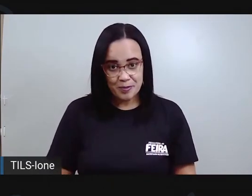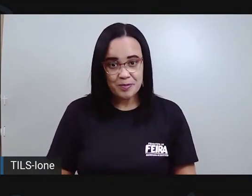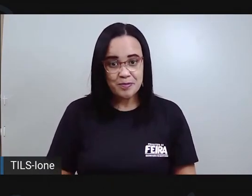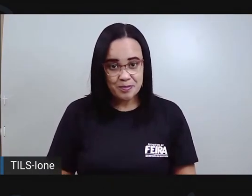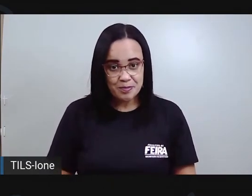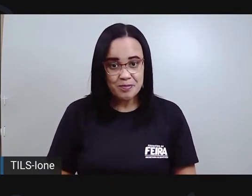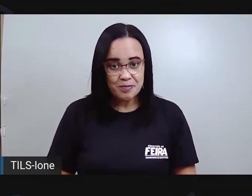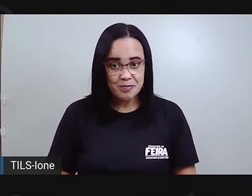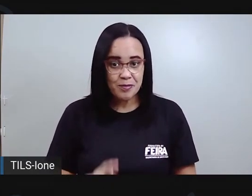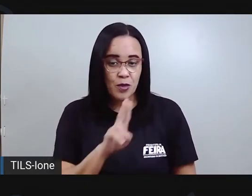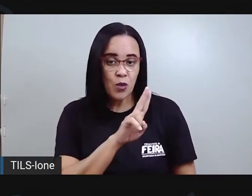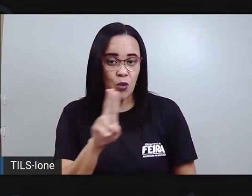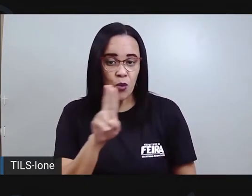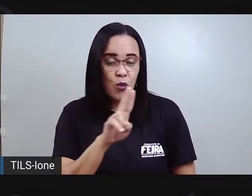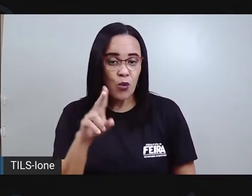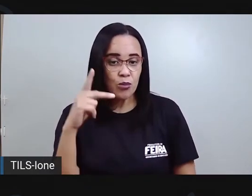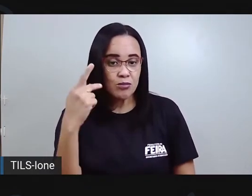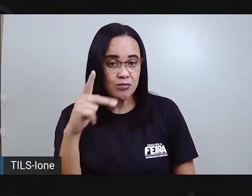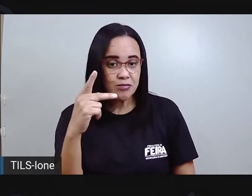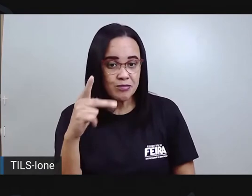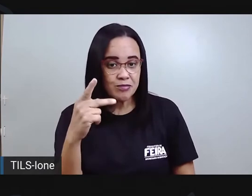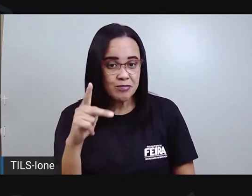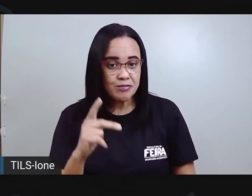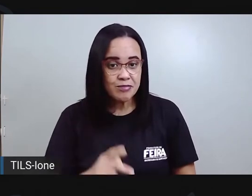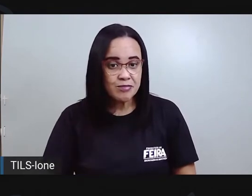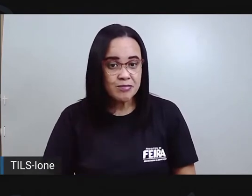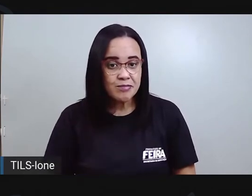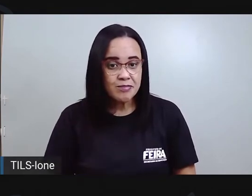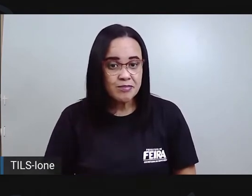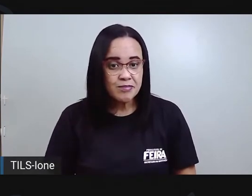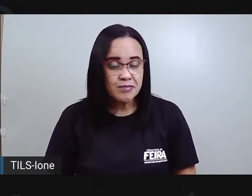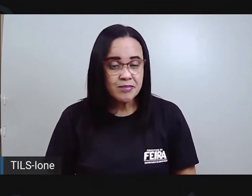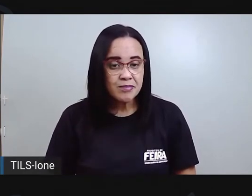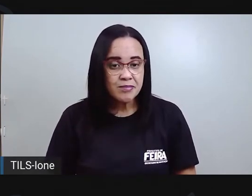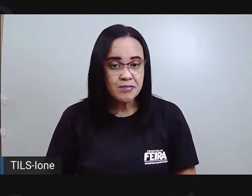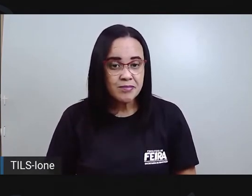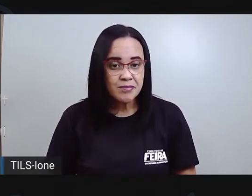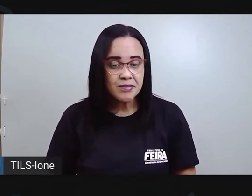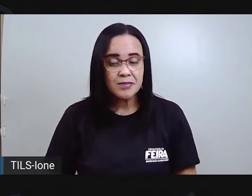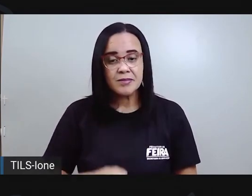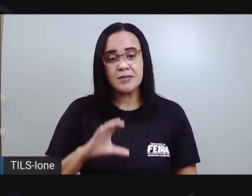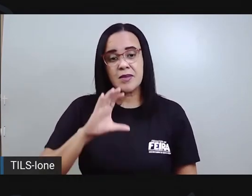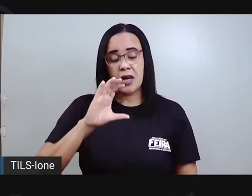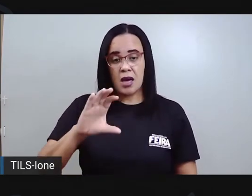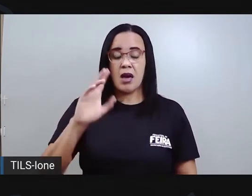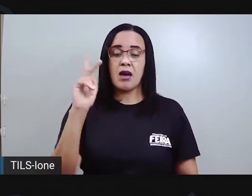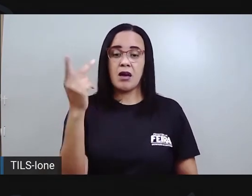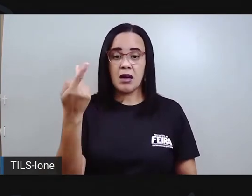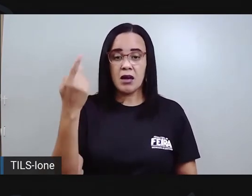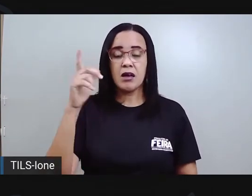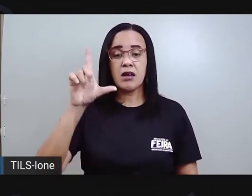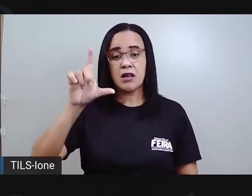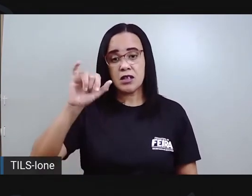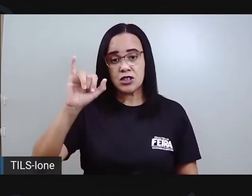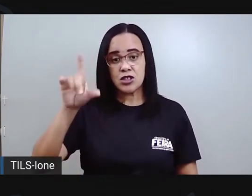O nome desse instrumento é chamado xilofone.